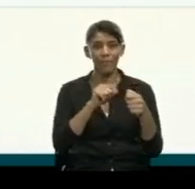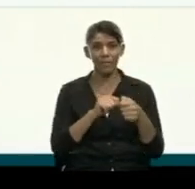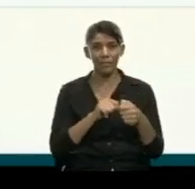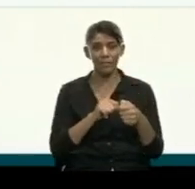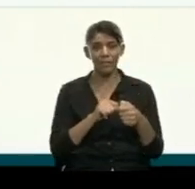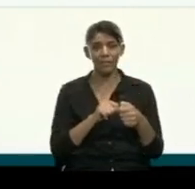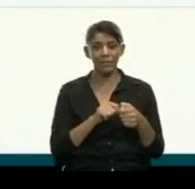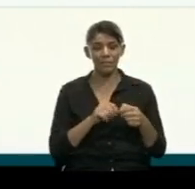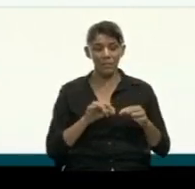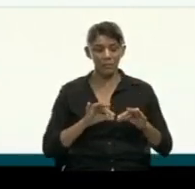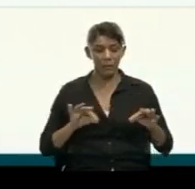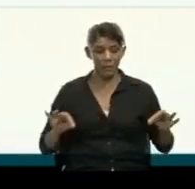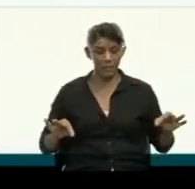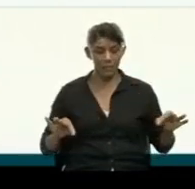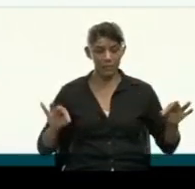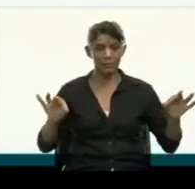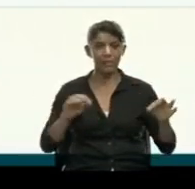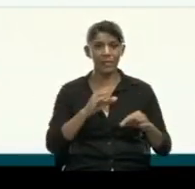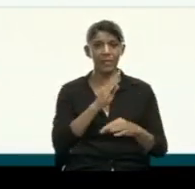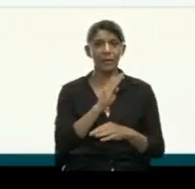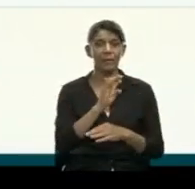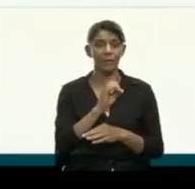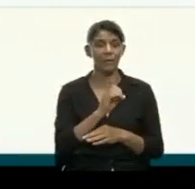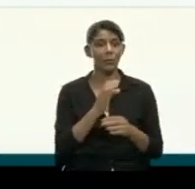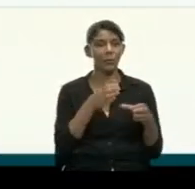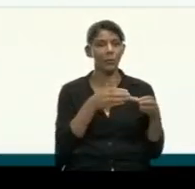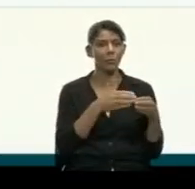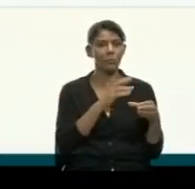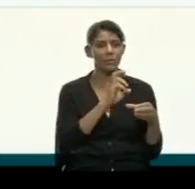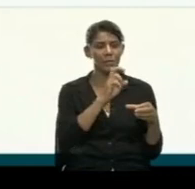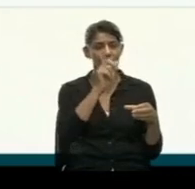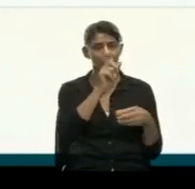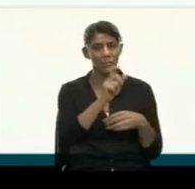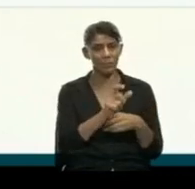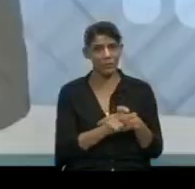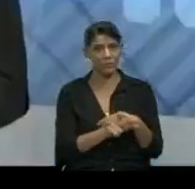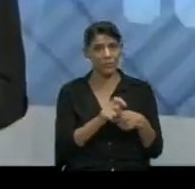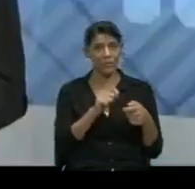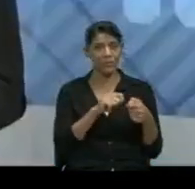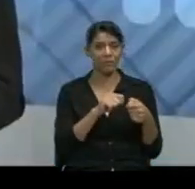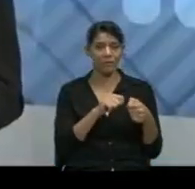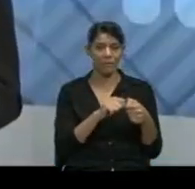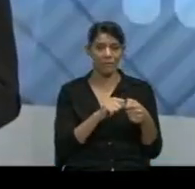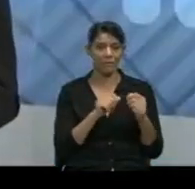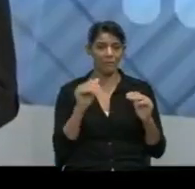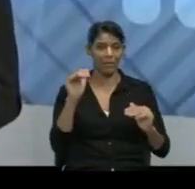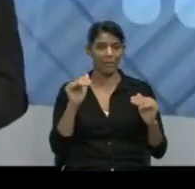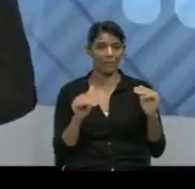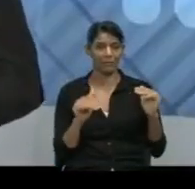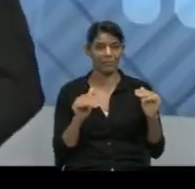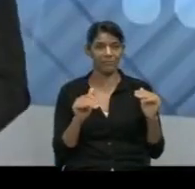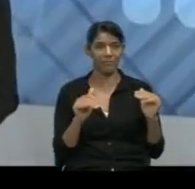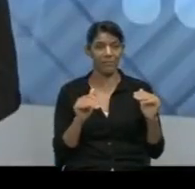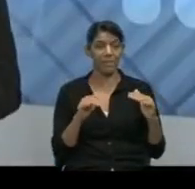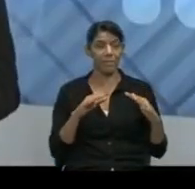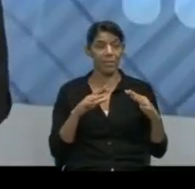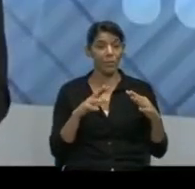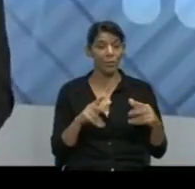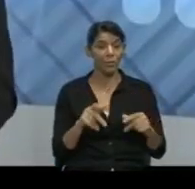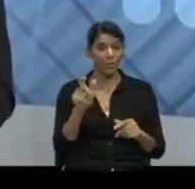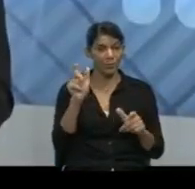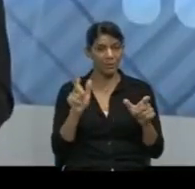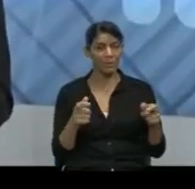essa marcação do gabarito. Juntam um grupo de 5 pessoas, ok? E faça a marcação desse gabarito. Todo mundo